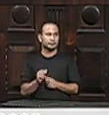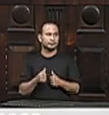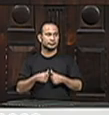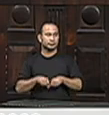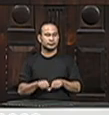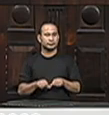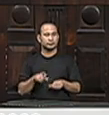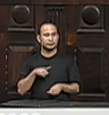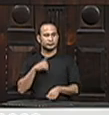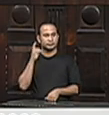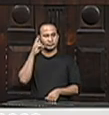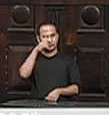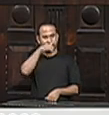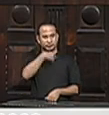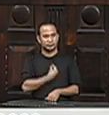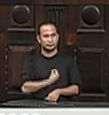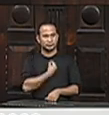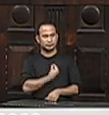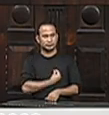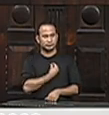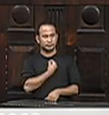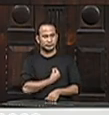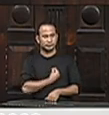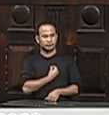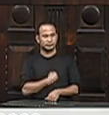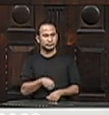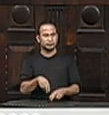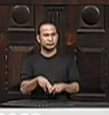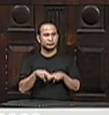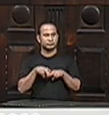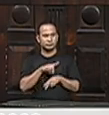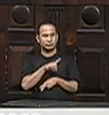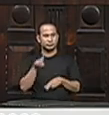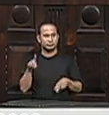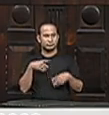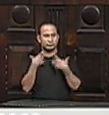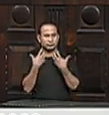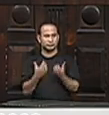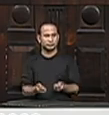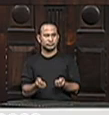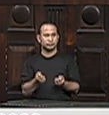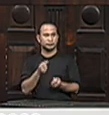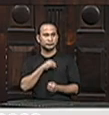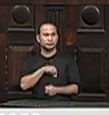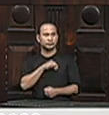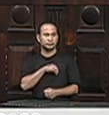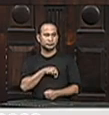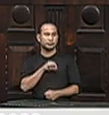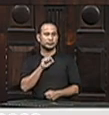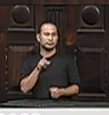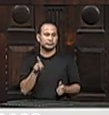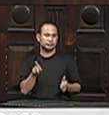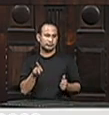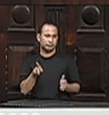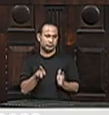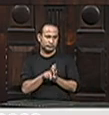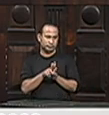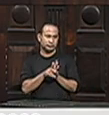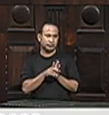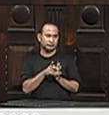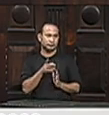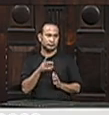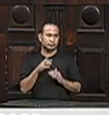total àquilo que é o trabalhador na sua vida, que está comprometida totalmente em